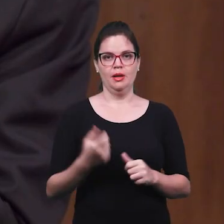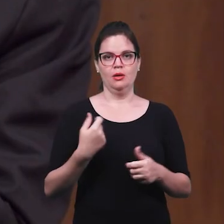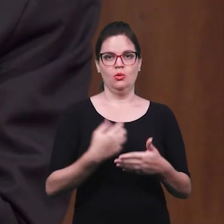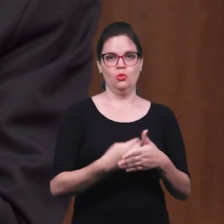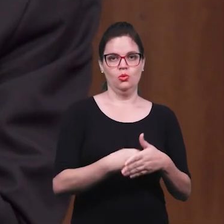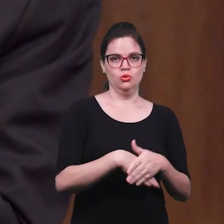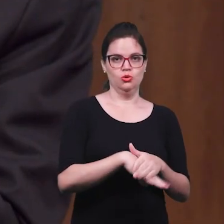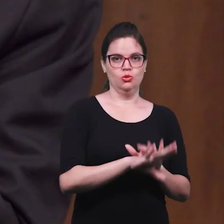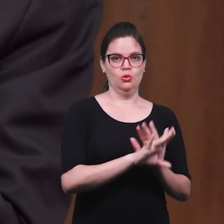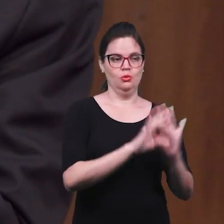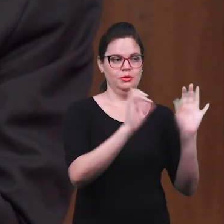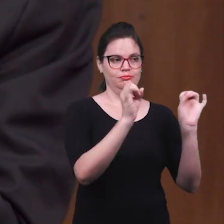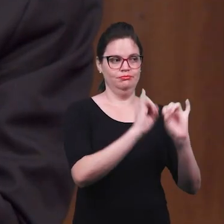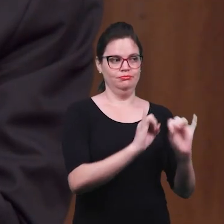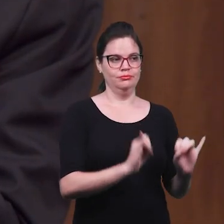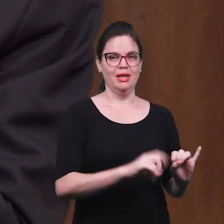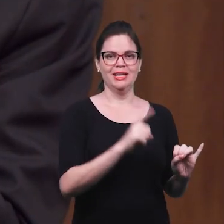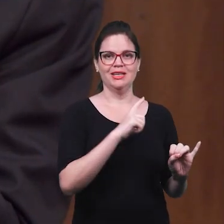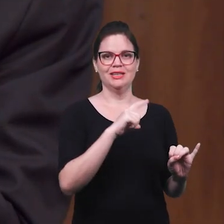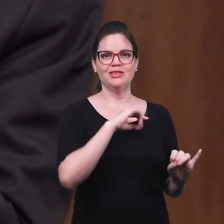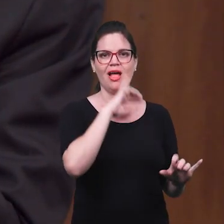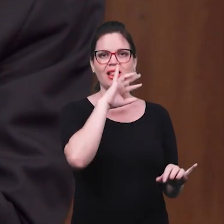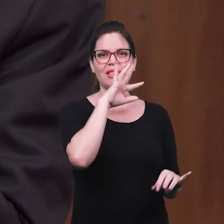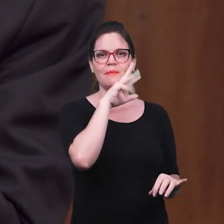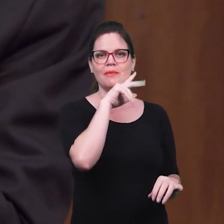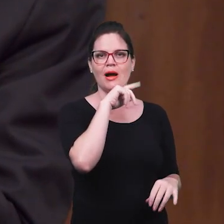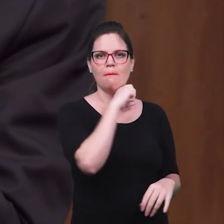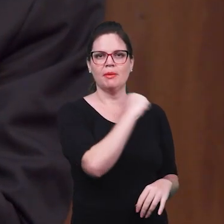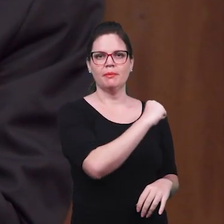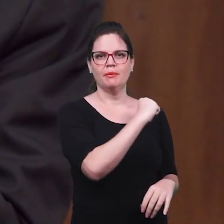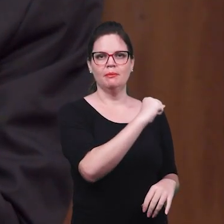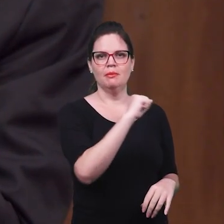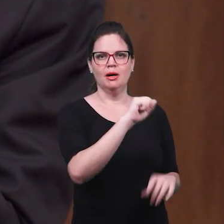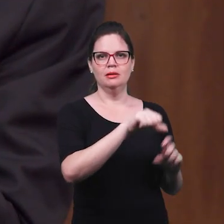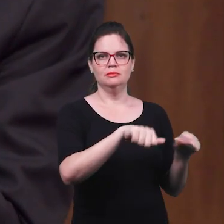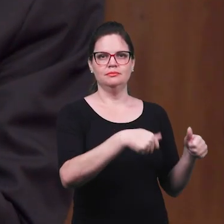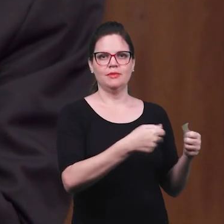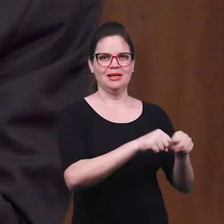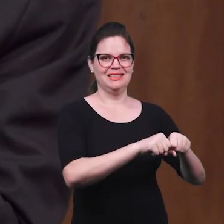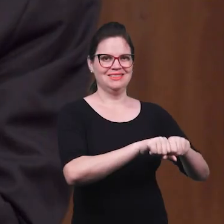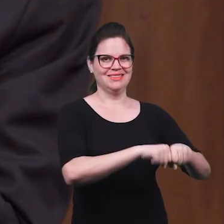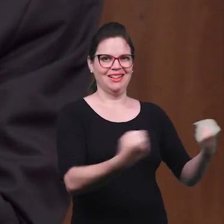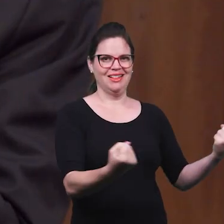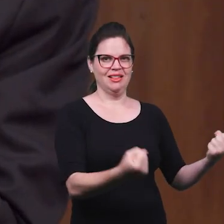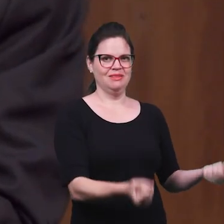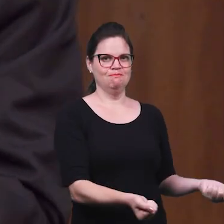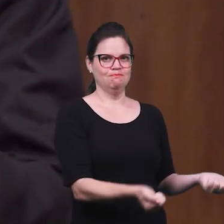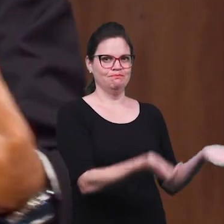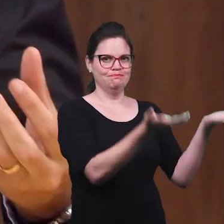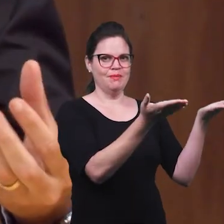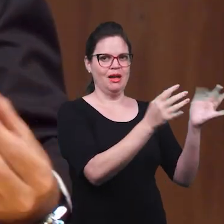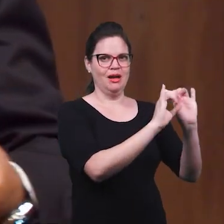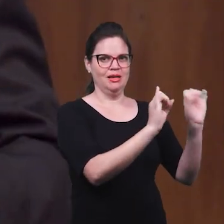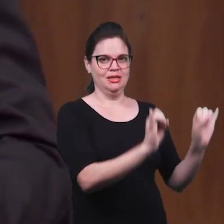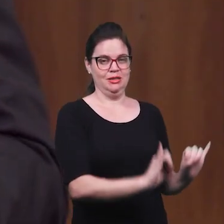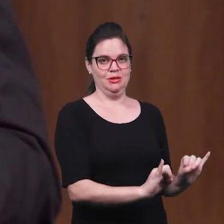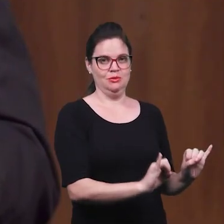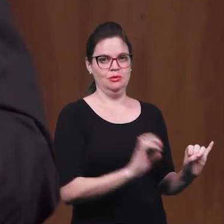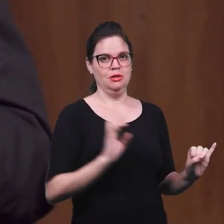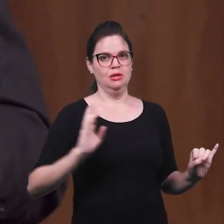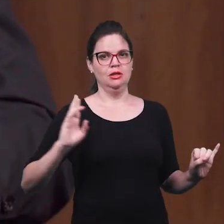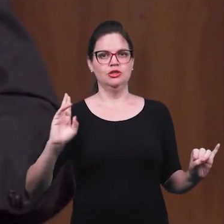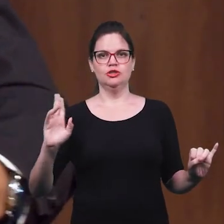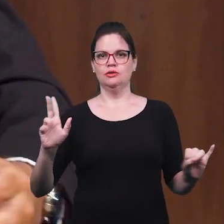serviam, dos sacrifícios que eles eram oferecidos a esses deuses e a diferença entre